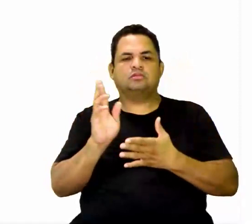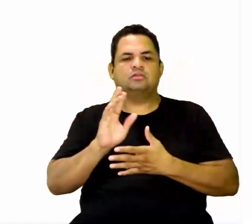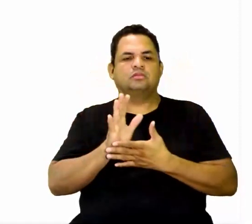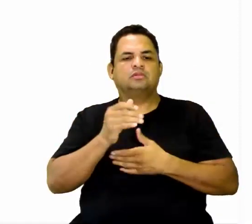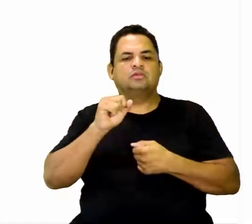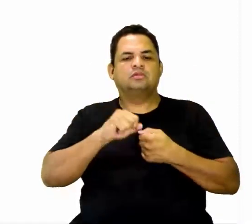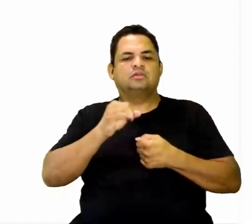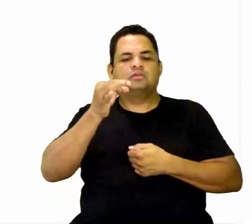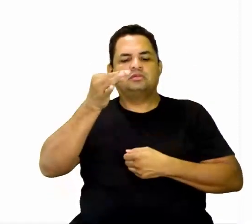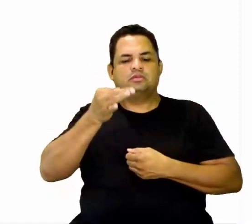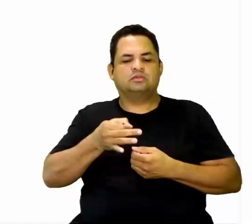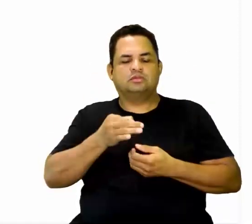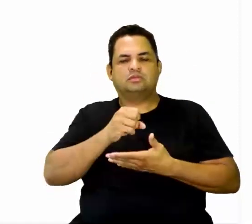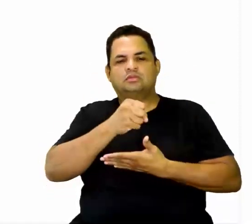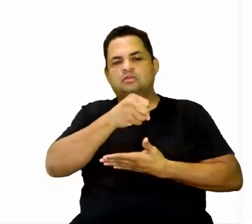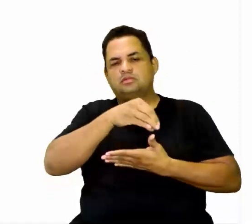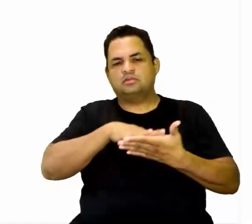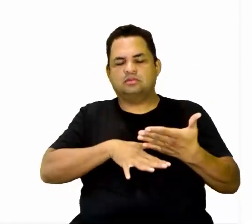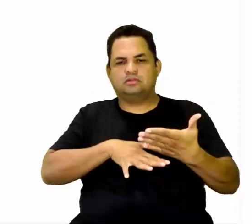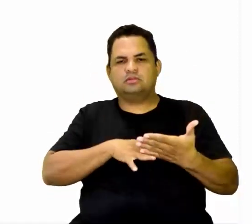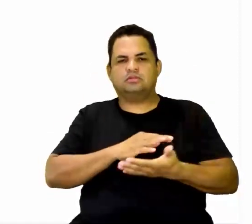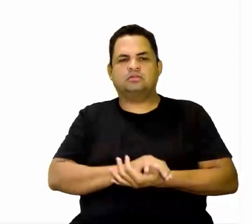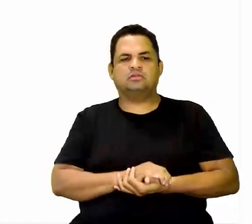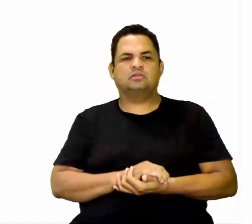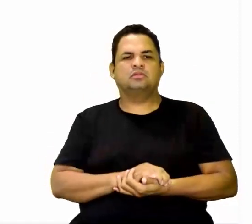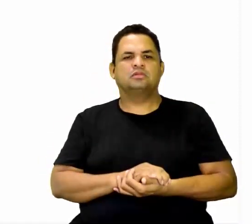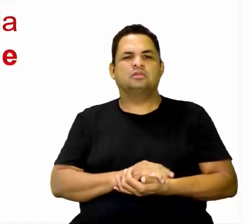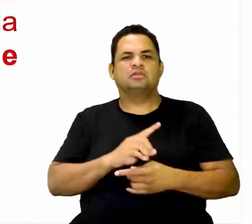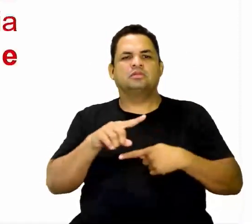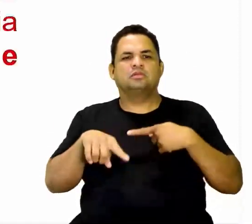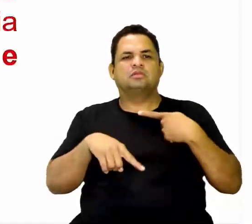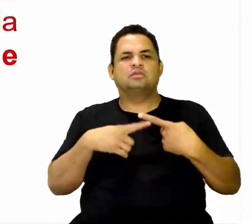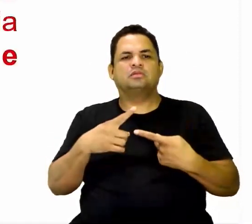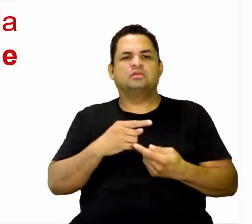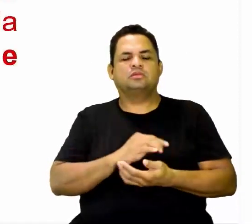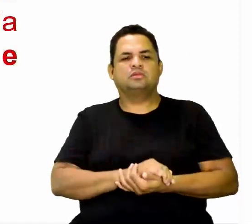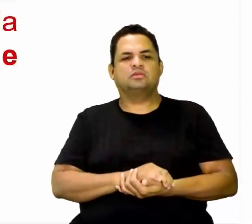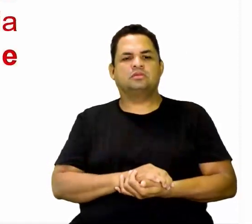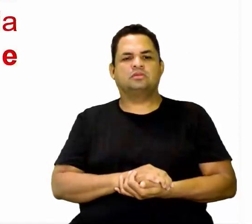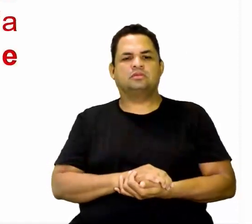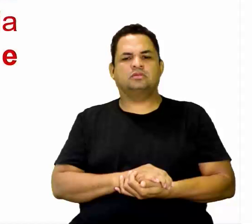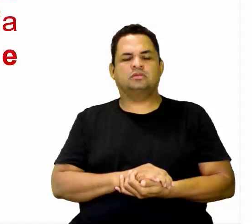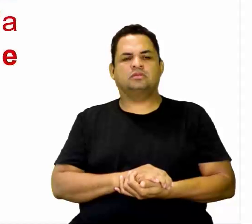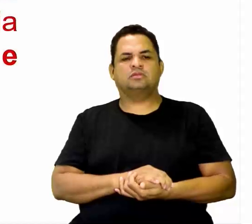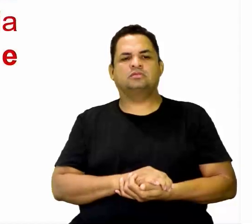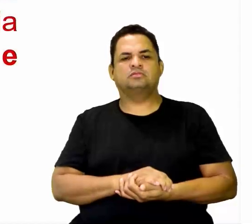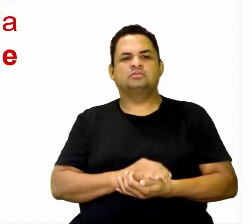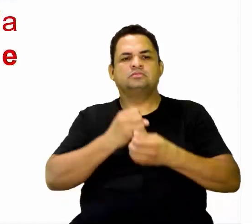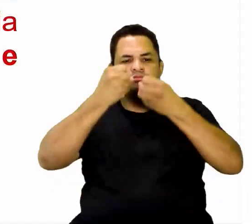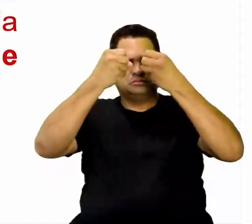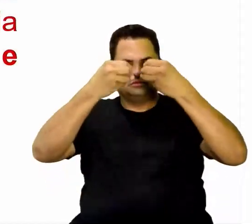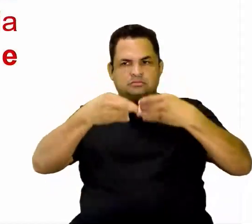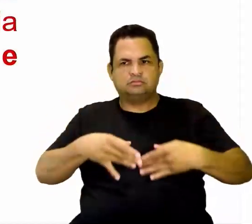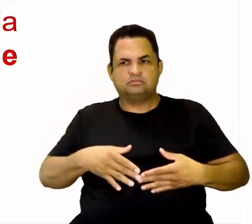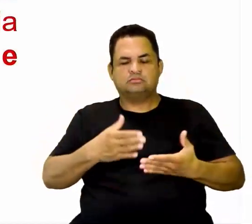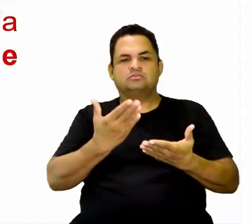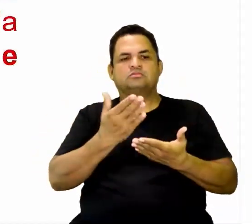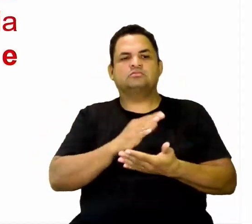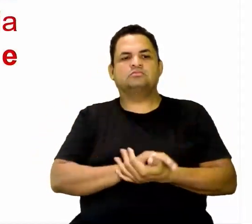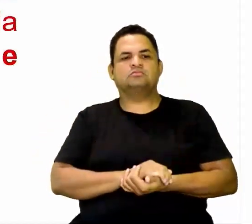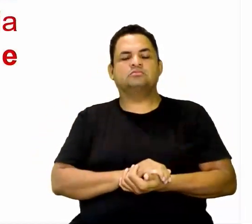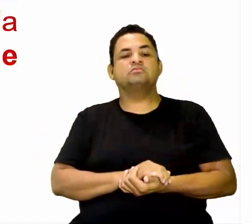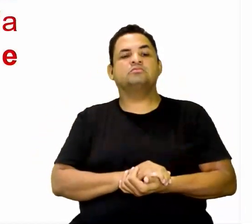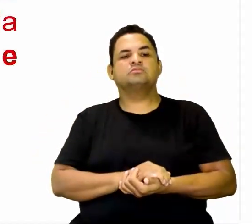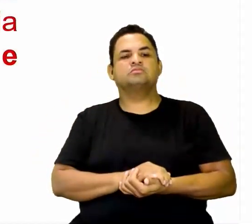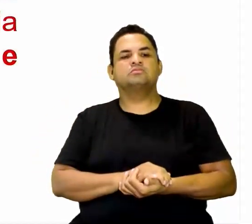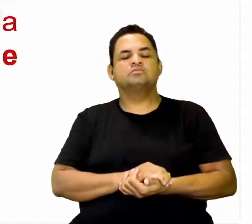essa alternativa. E na sequência, olha só aqui o comentário, né? Porque está dizendo o